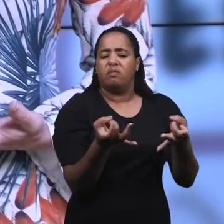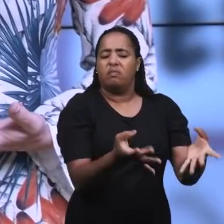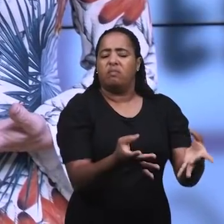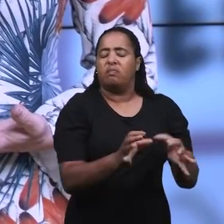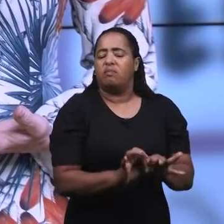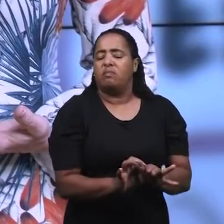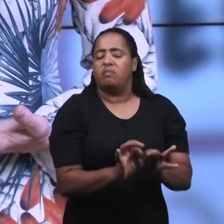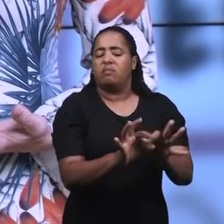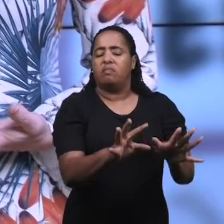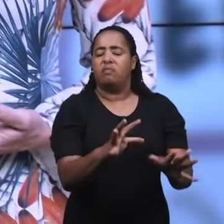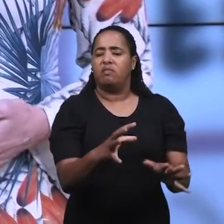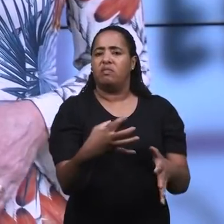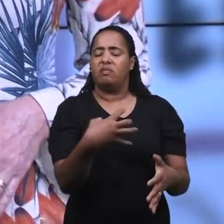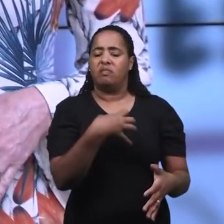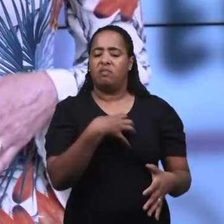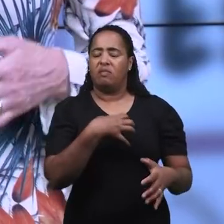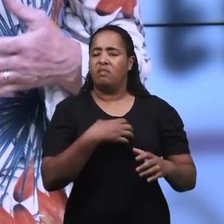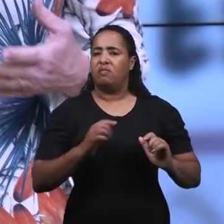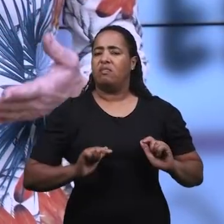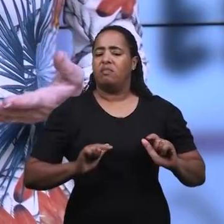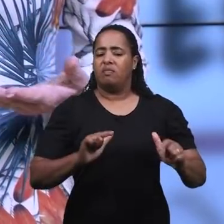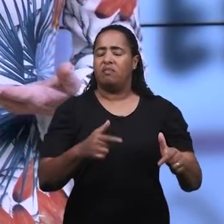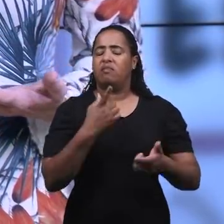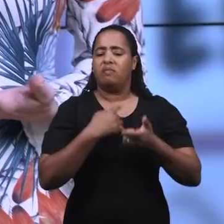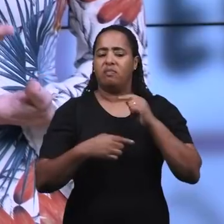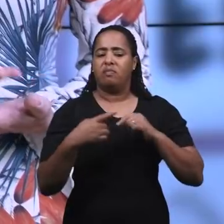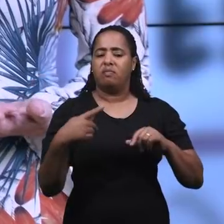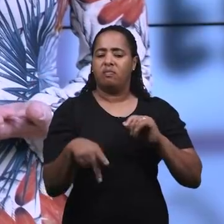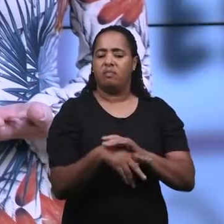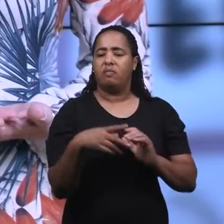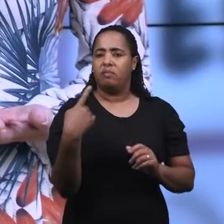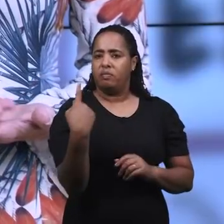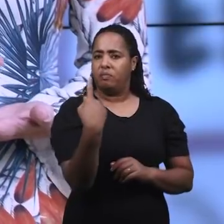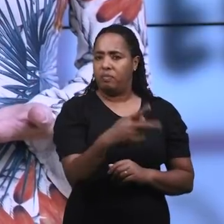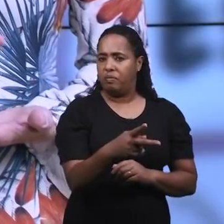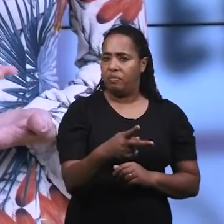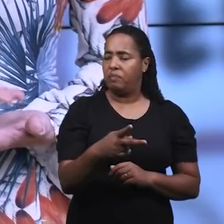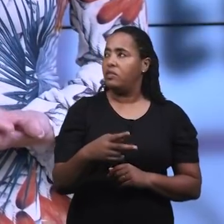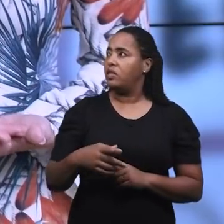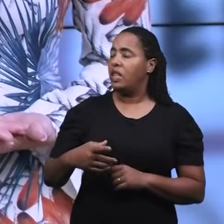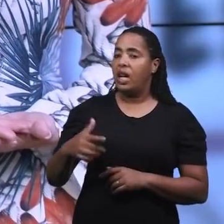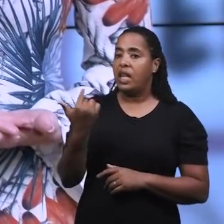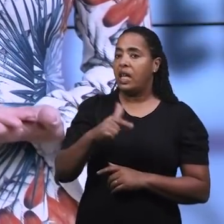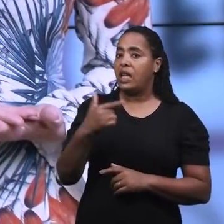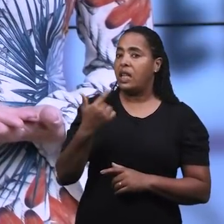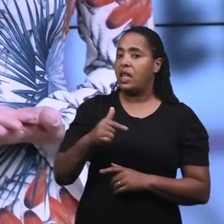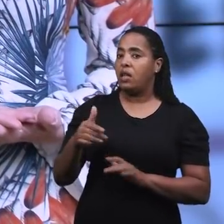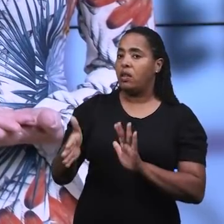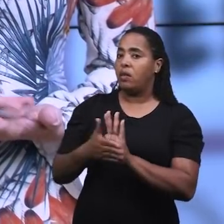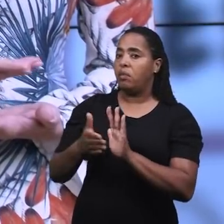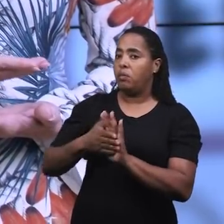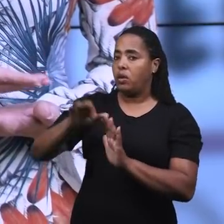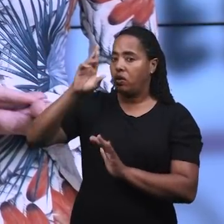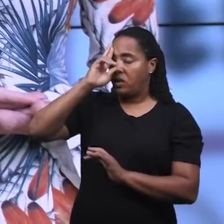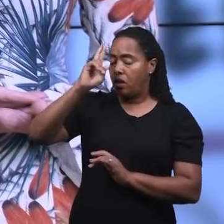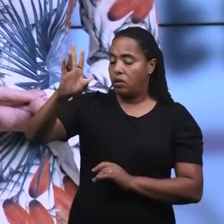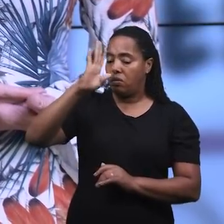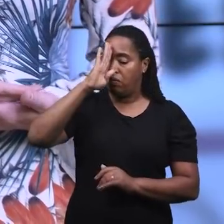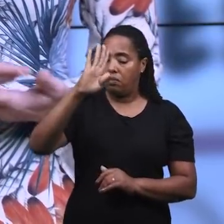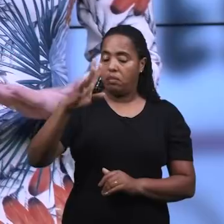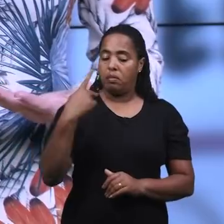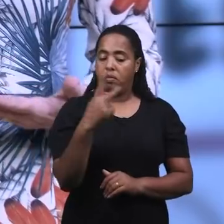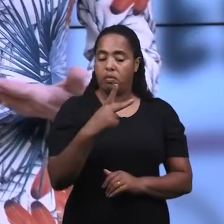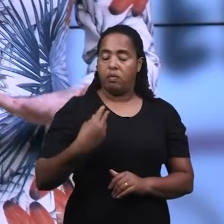com a vontade deles, sem tomar o projeto do Senhor como referência principal para a sua